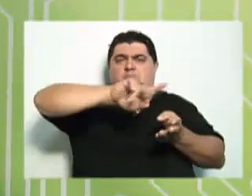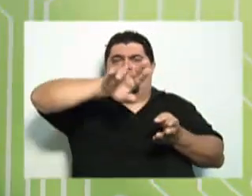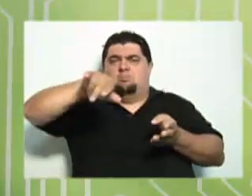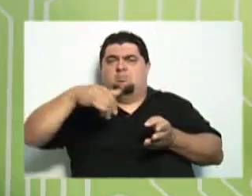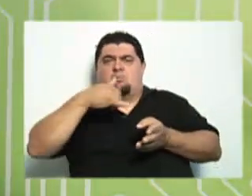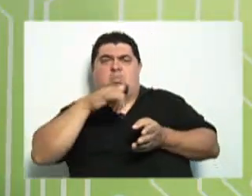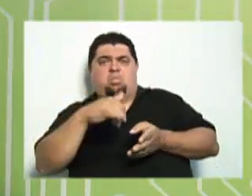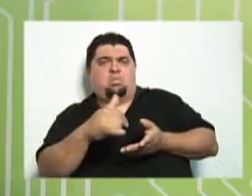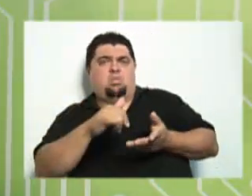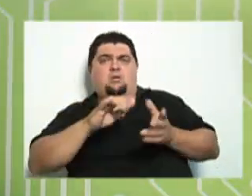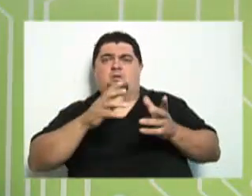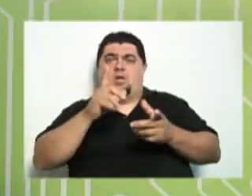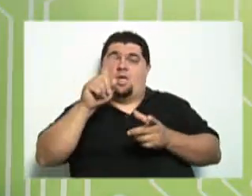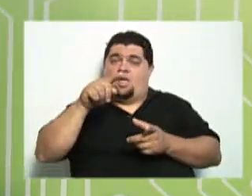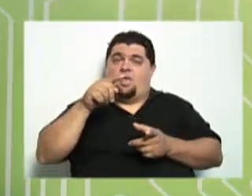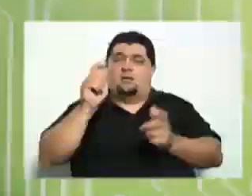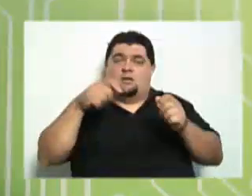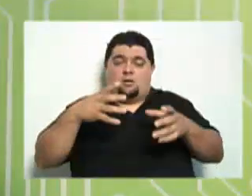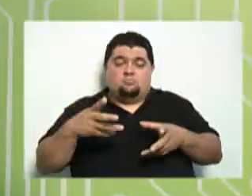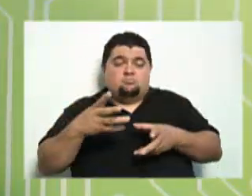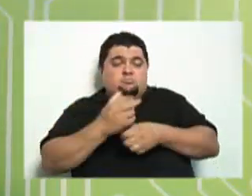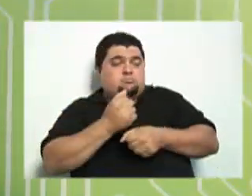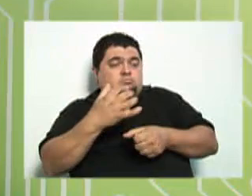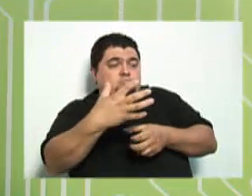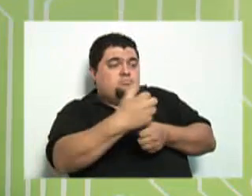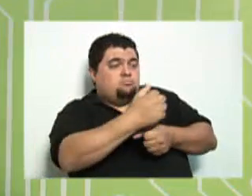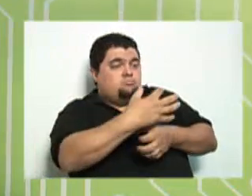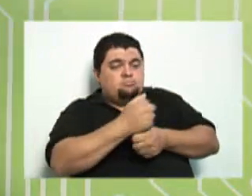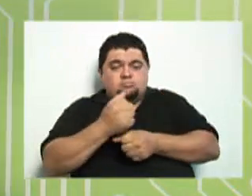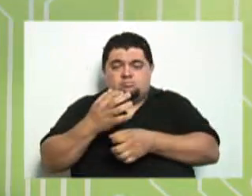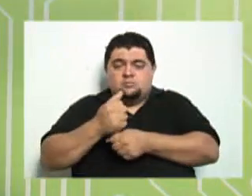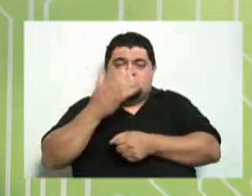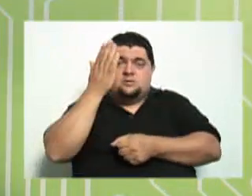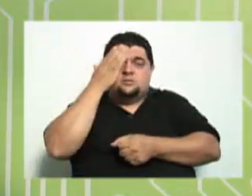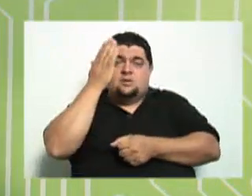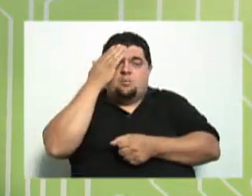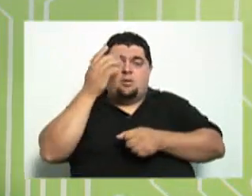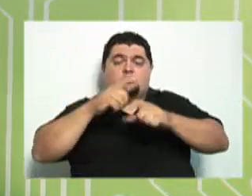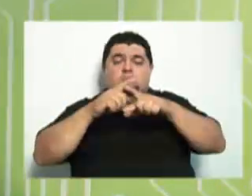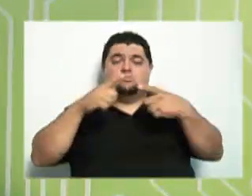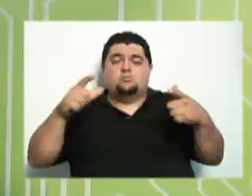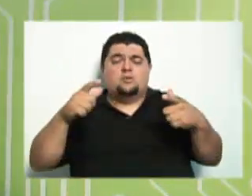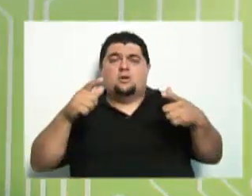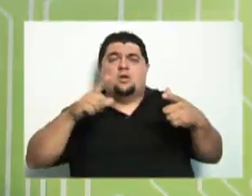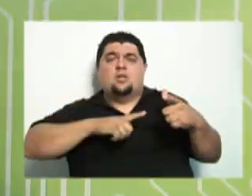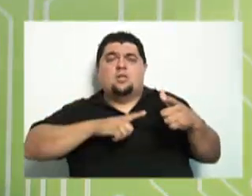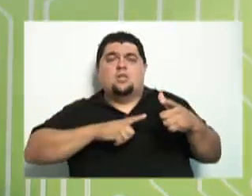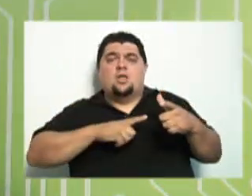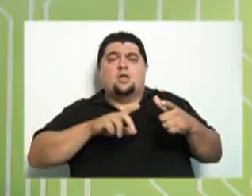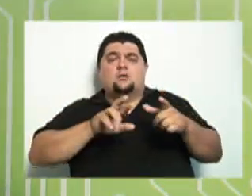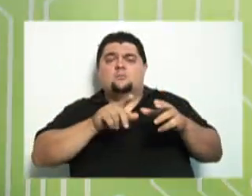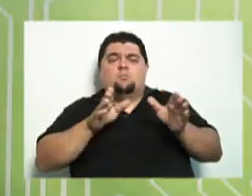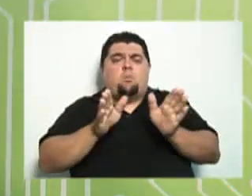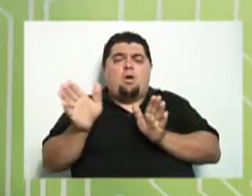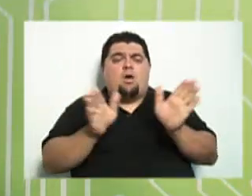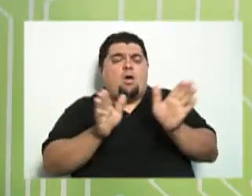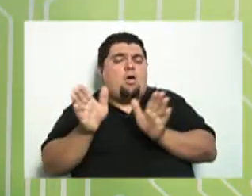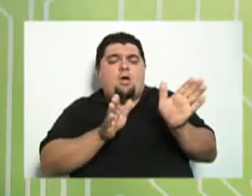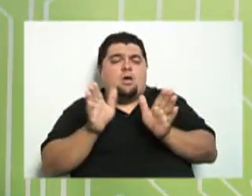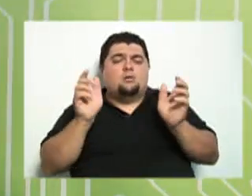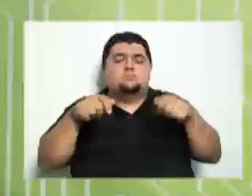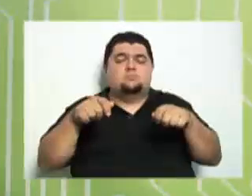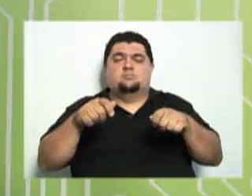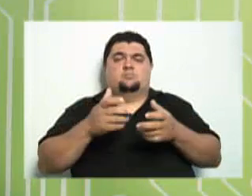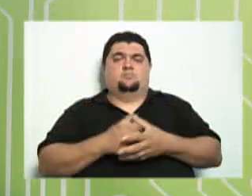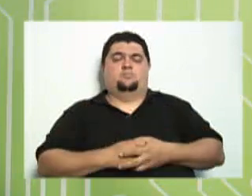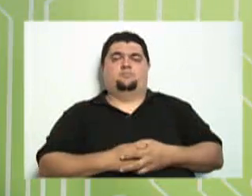eletrônicos. Tudo isso são produtos que eu posso somar para compreender qual é o crescimento econômico, a variação de produção de bens e serviços de um momento para